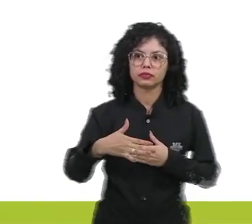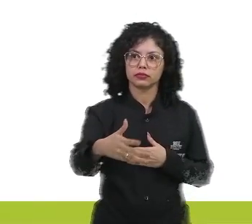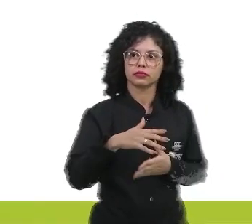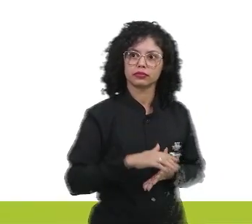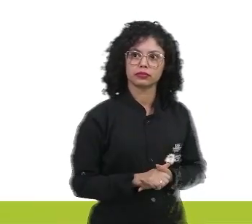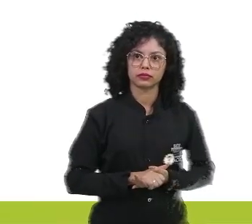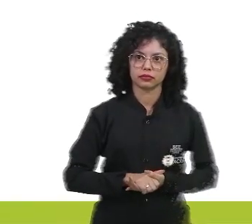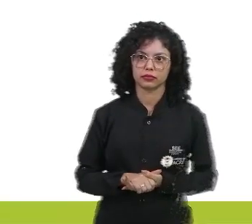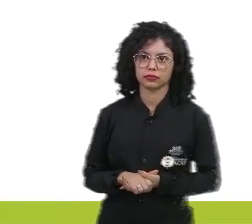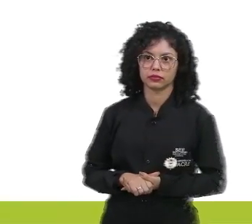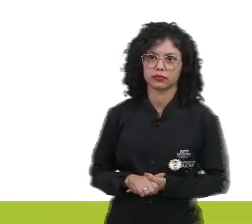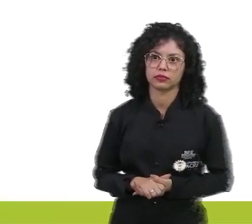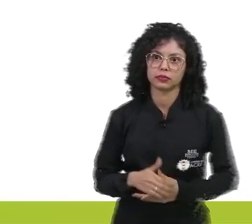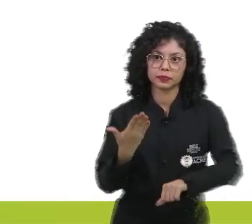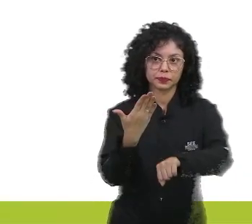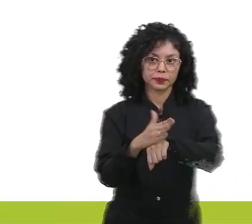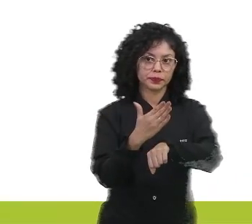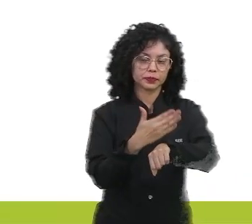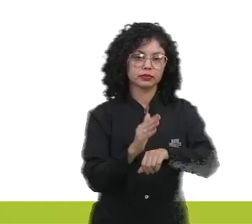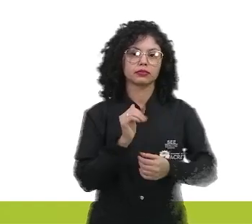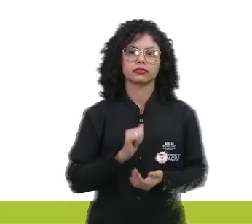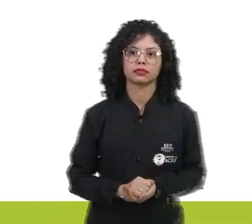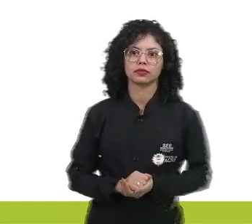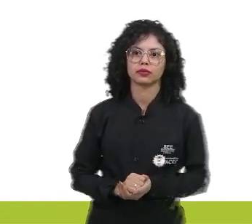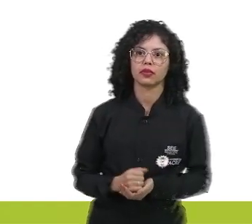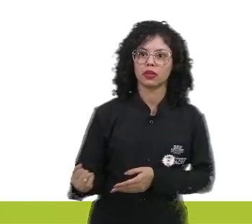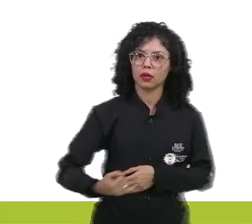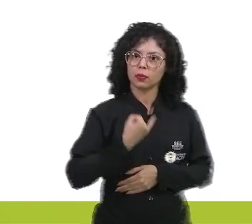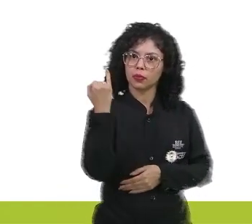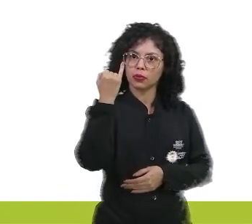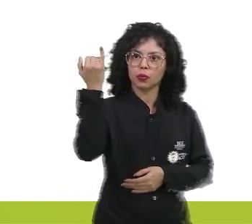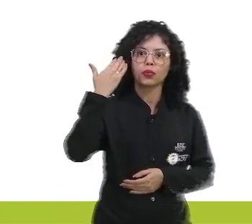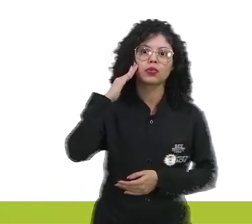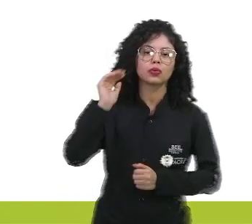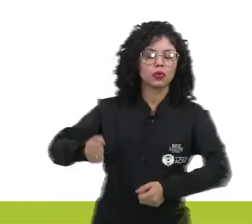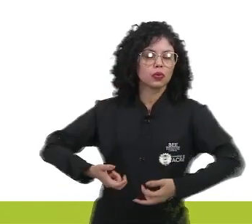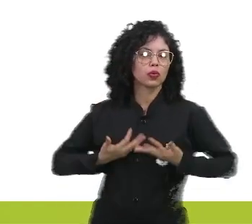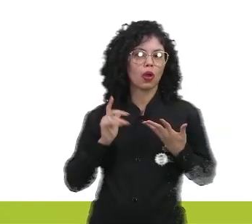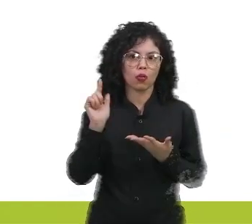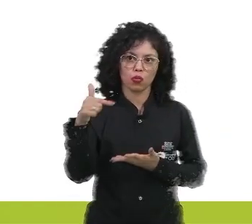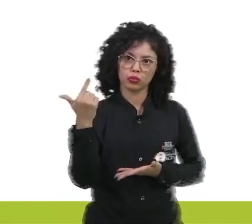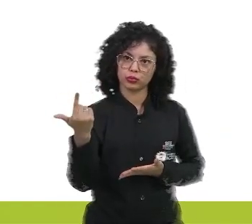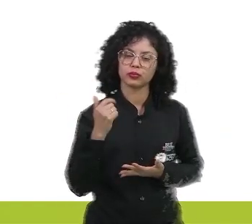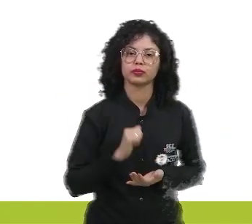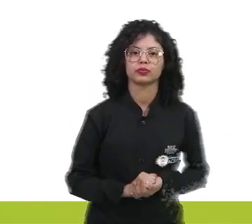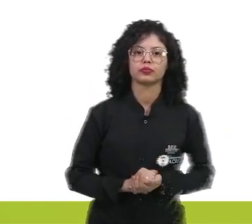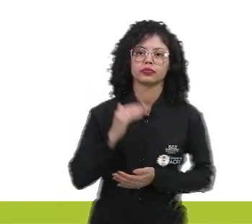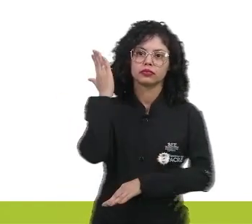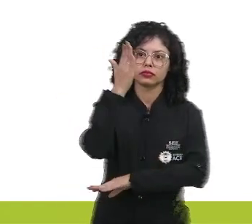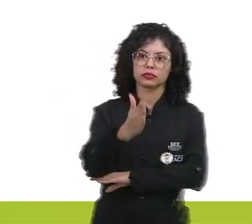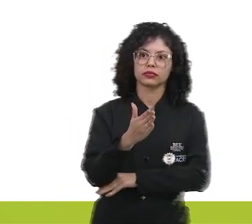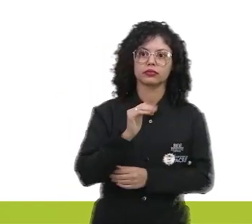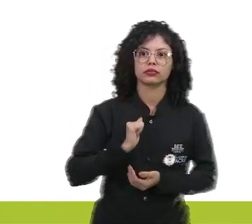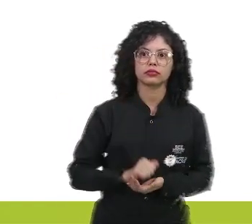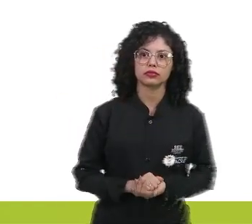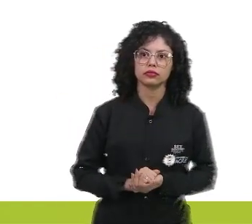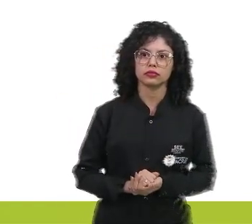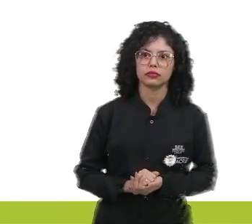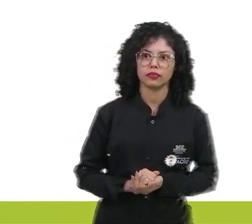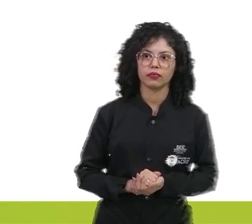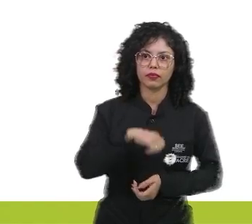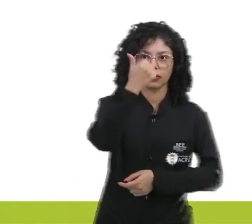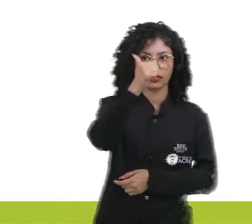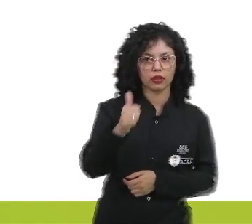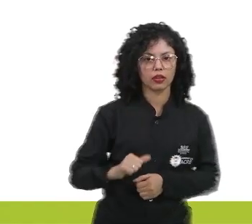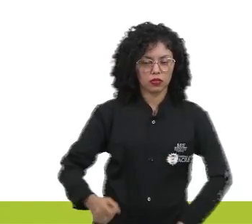seria no caso aqui, praticar a escuta ativa é fundamental para compreender as emoções alheias, que é o direcionamento da escuta ativa. A